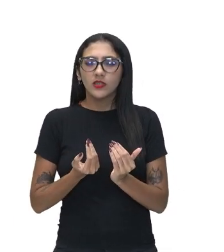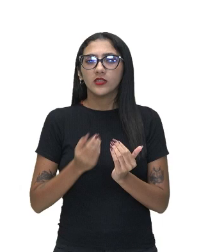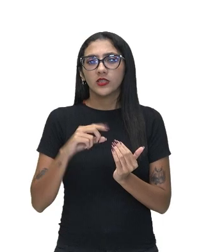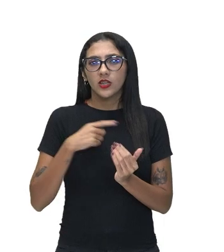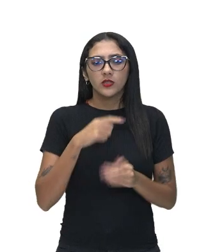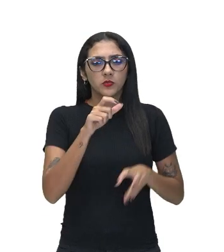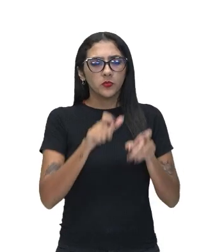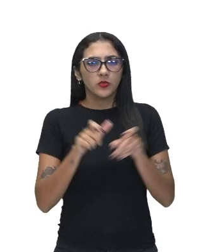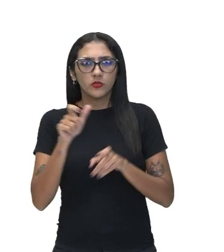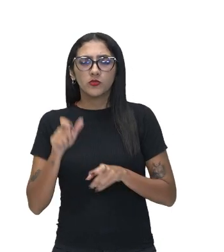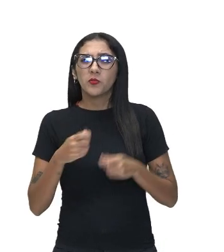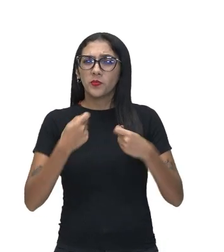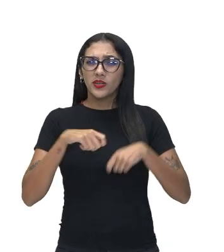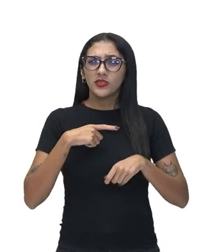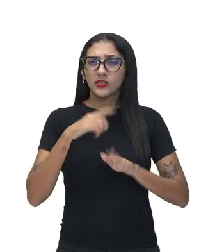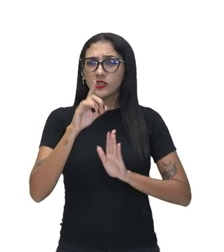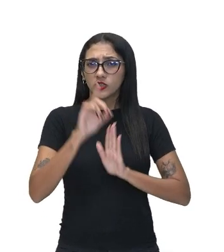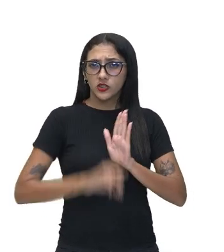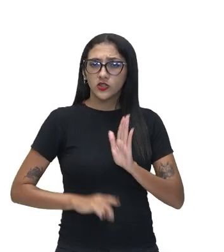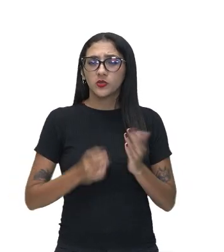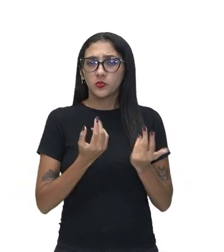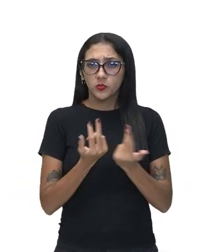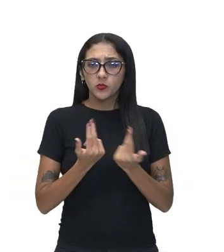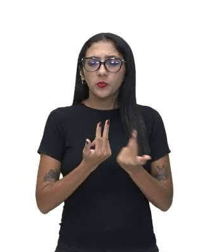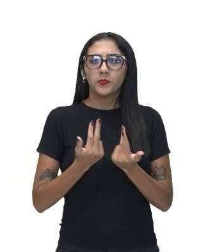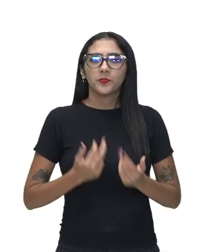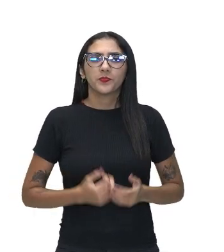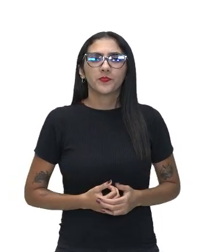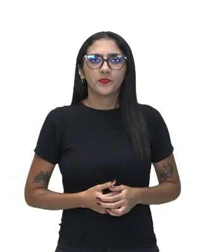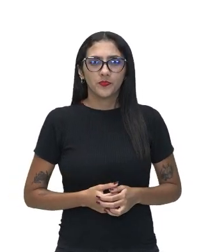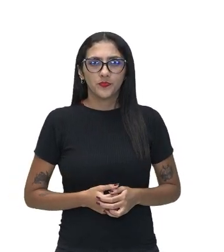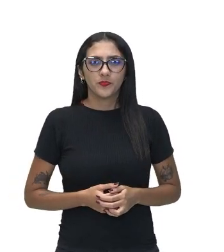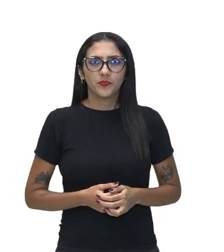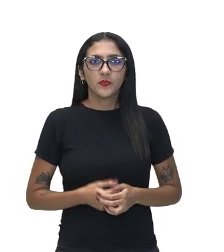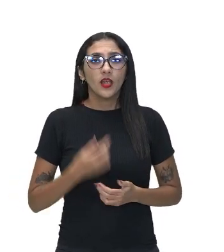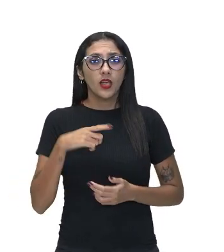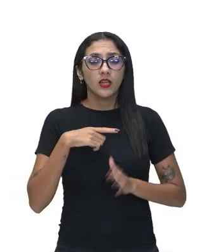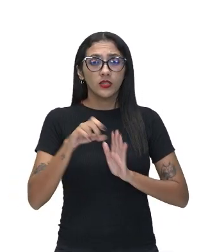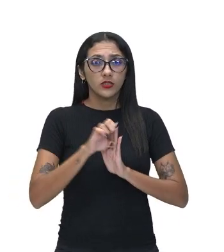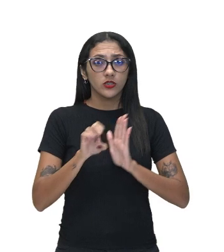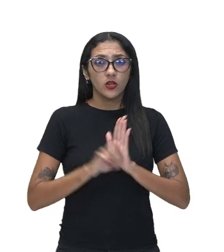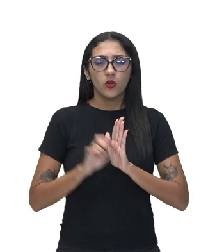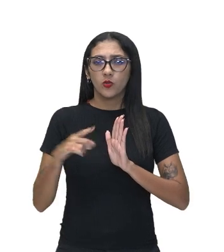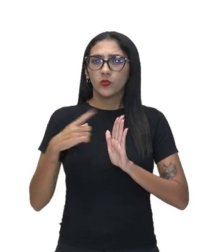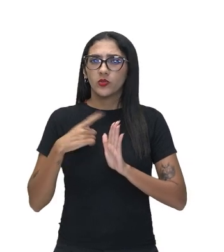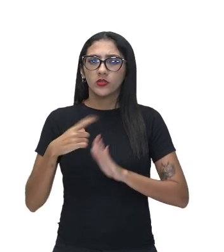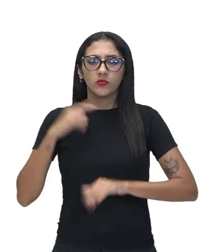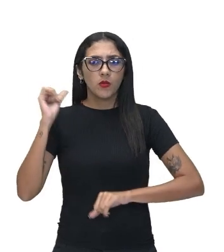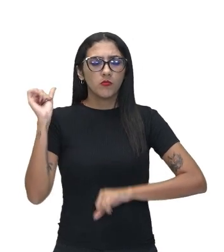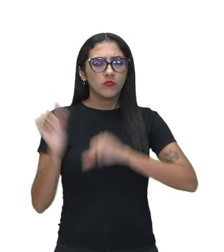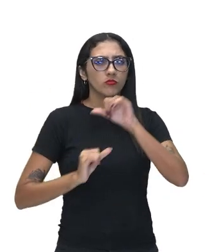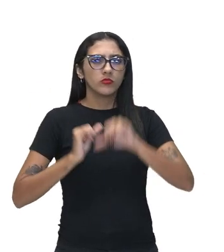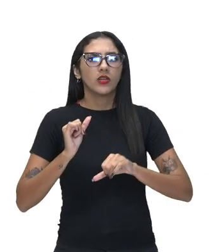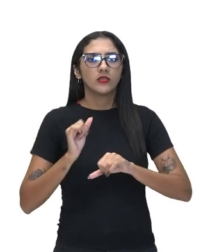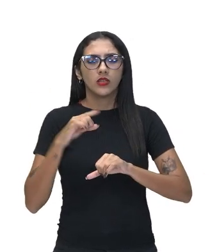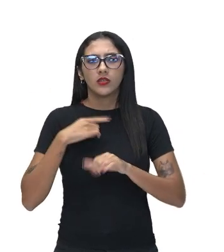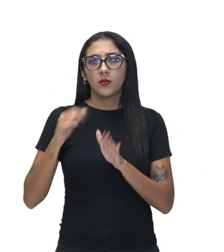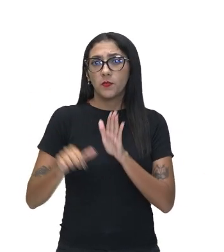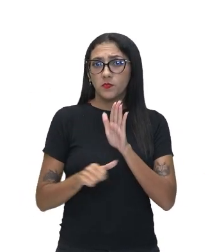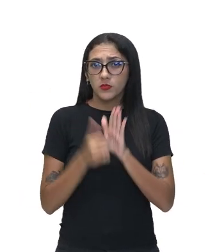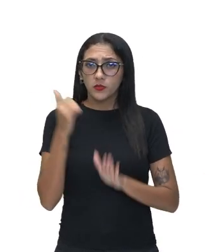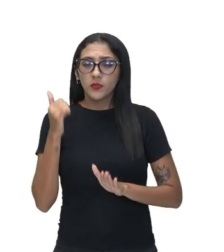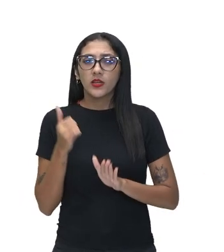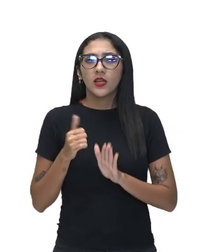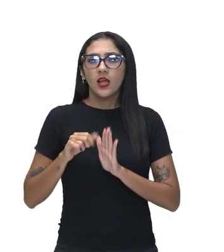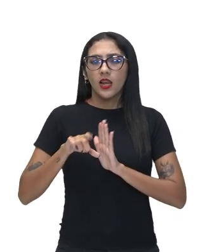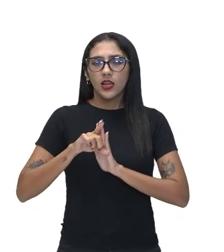a ter direitos. O Estatuto trouxe uma mudança de paradigma, pois foi a primeira legislação com a doutrina da